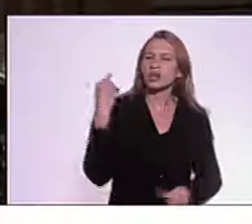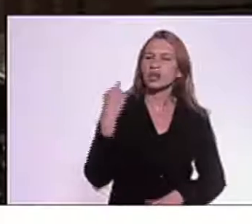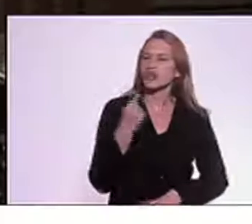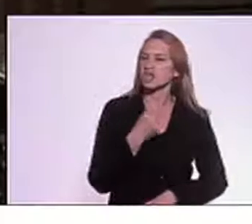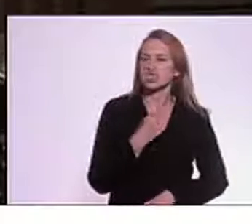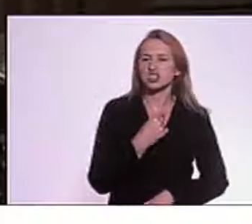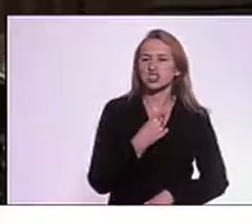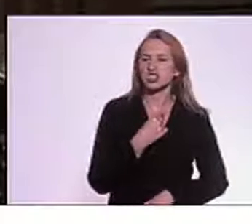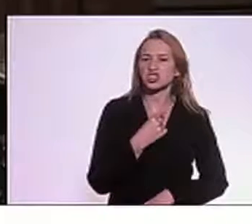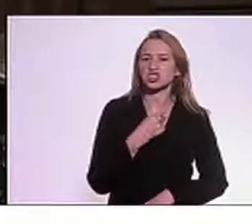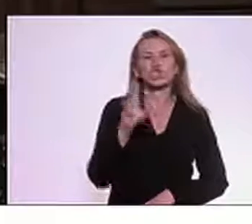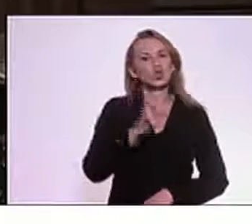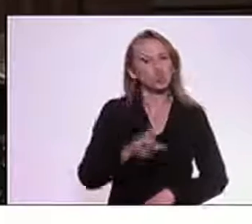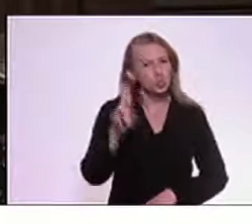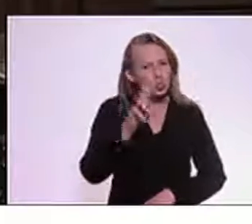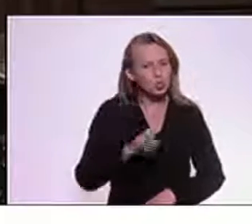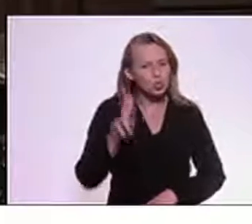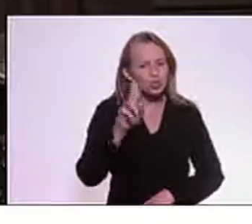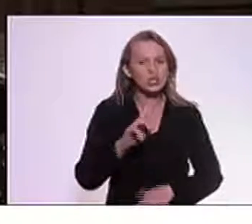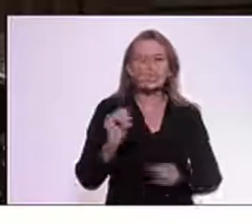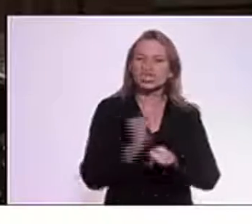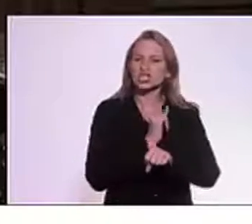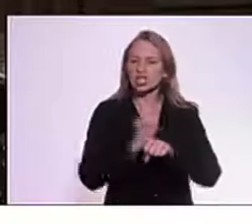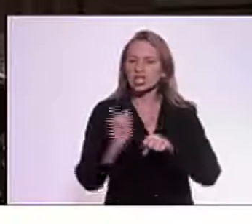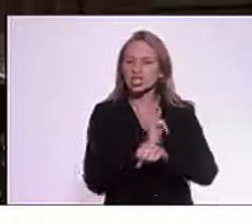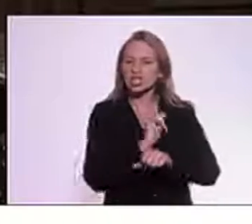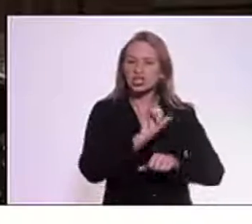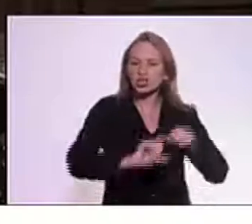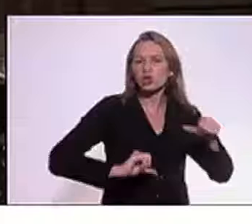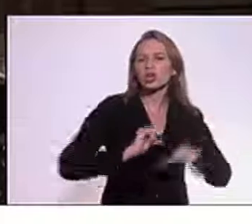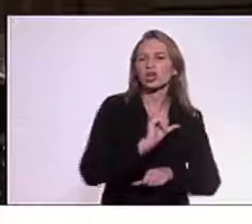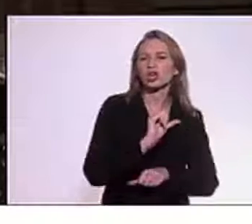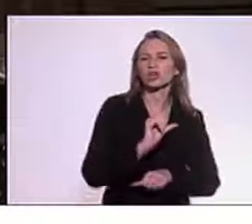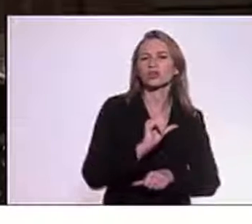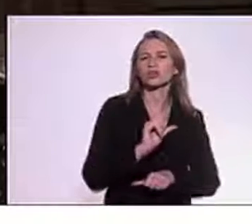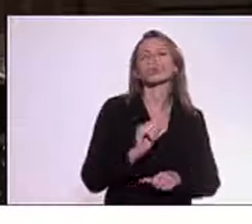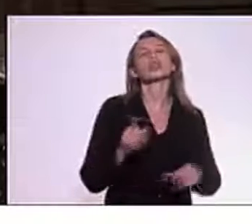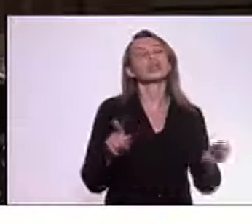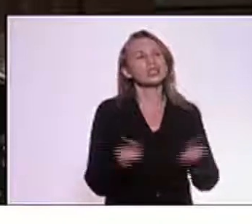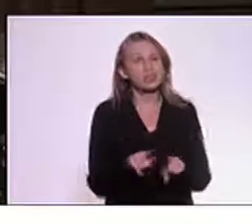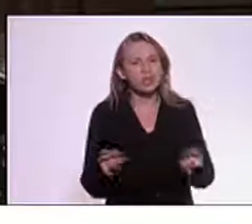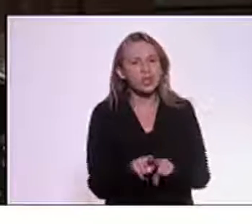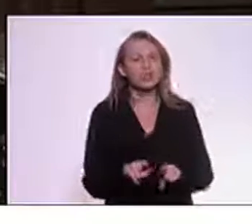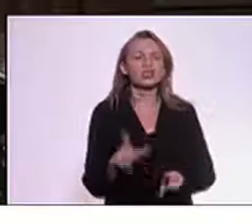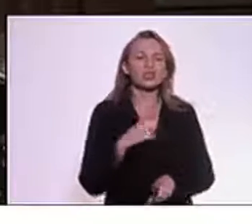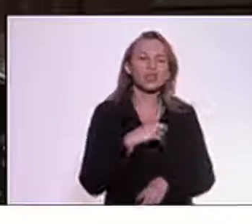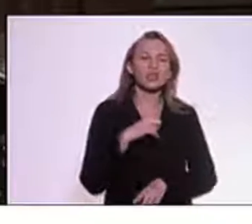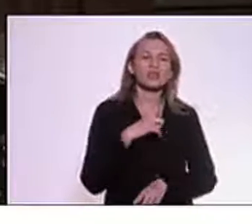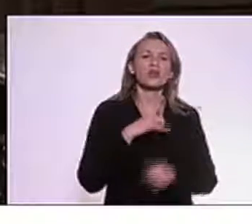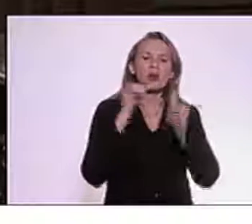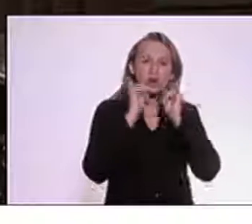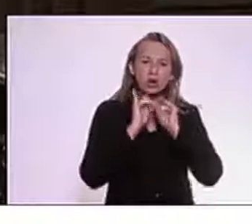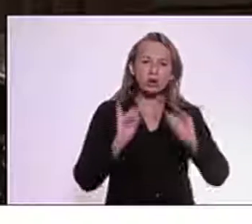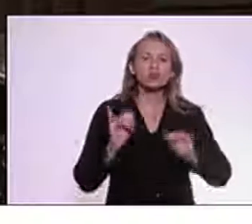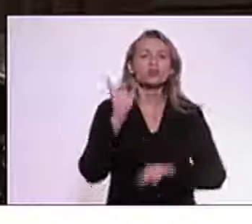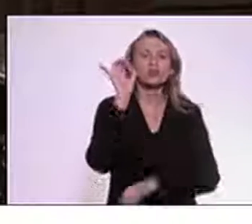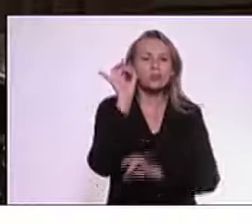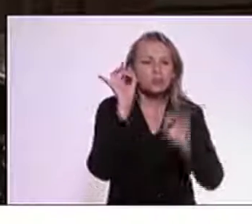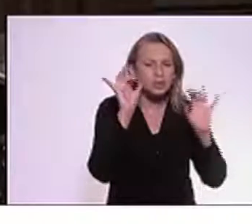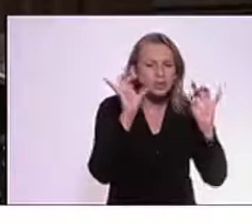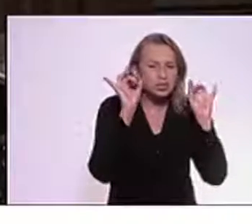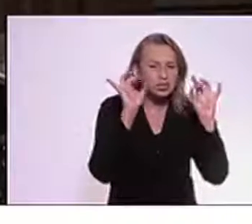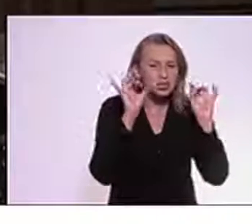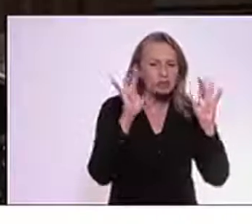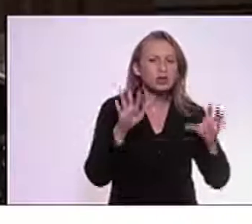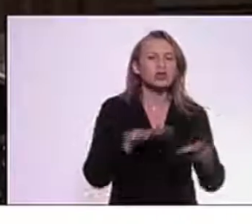essa terminologia, virando o jogo. Já houve também um anúncio específico na área